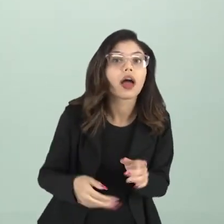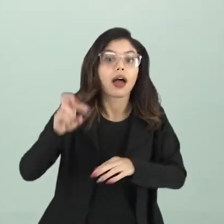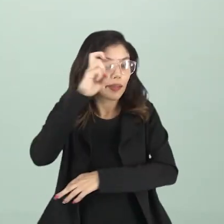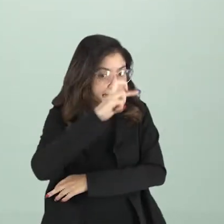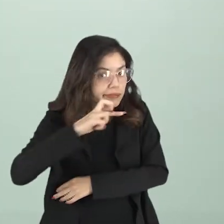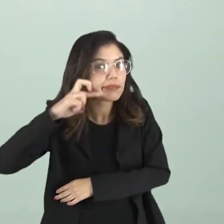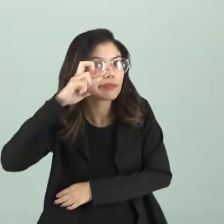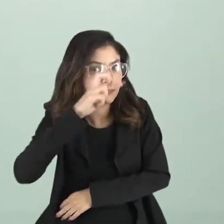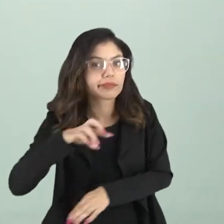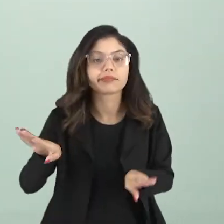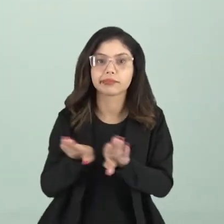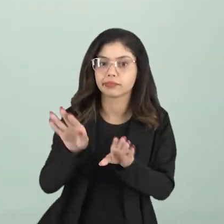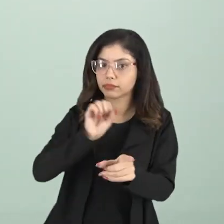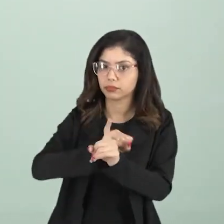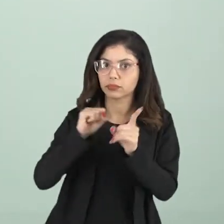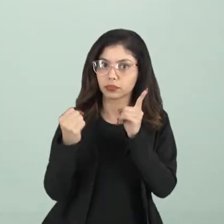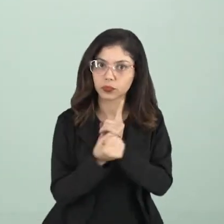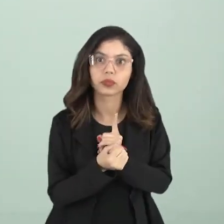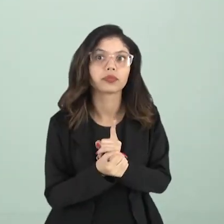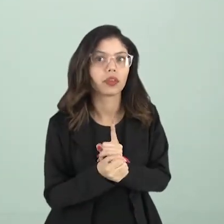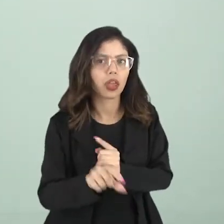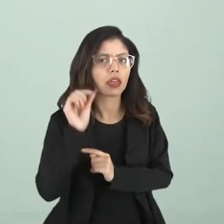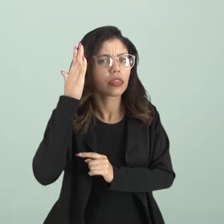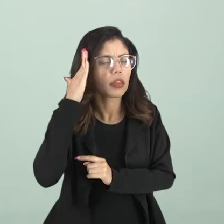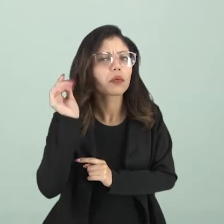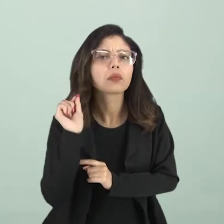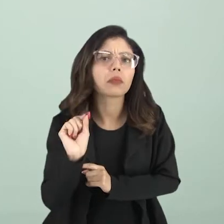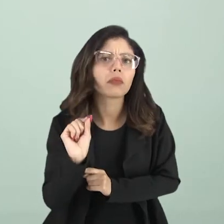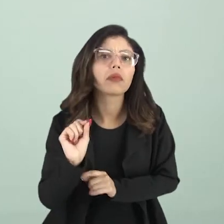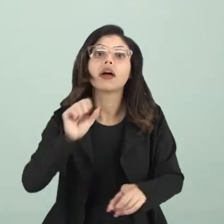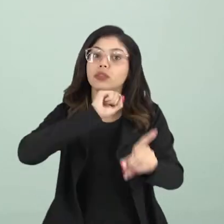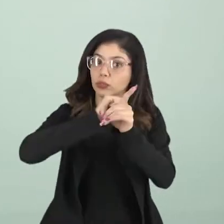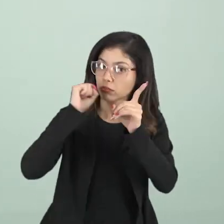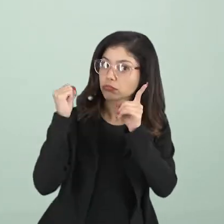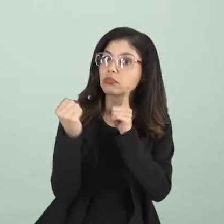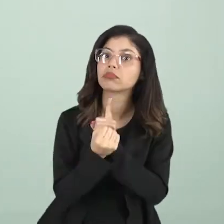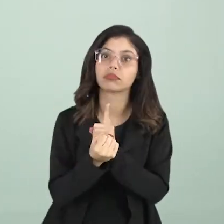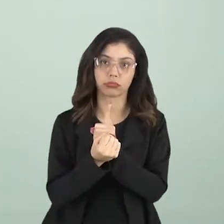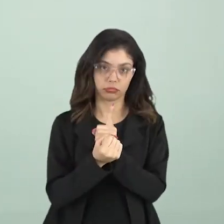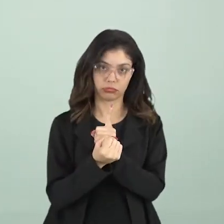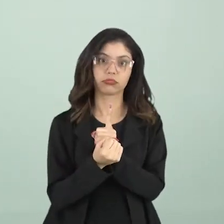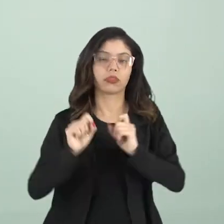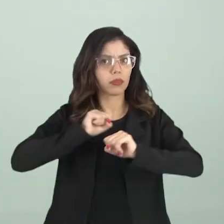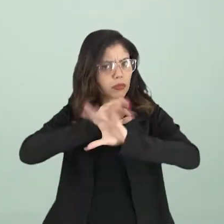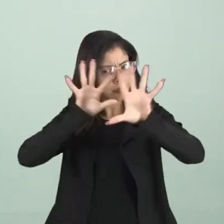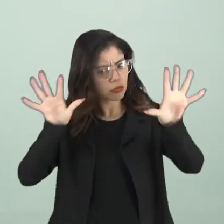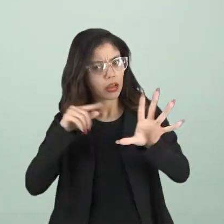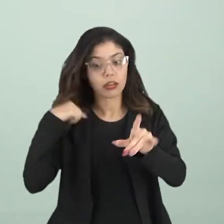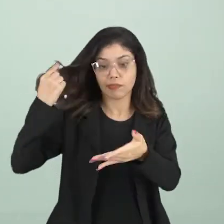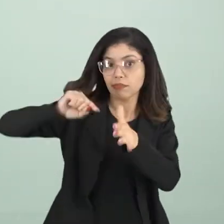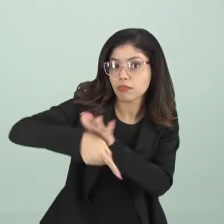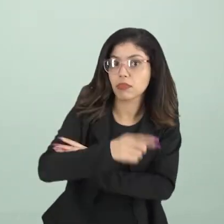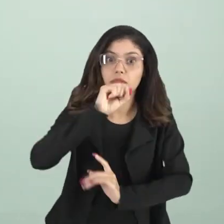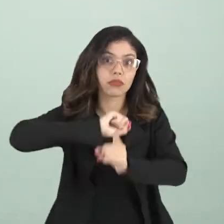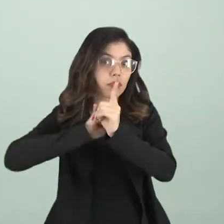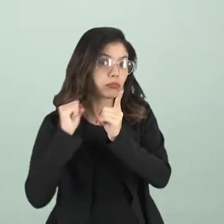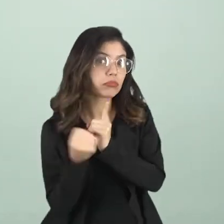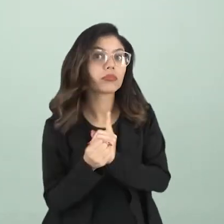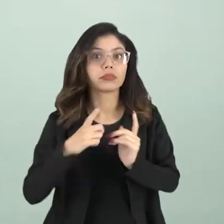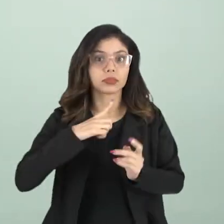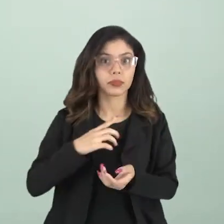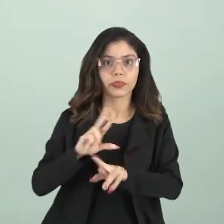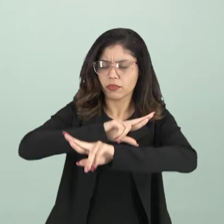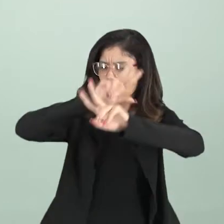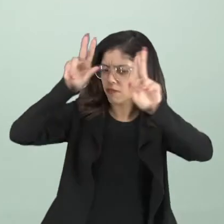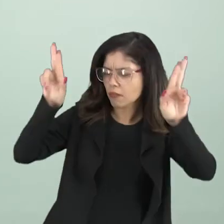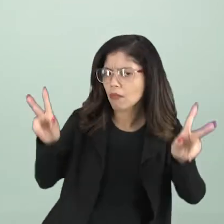análises sociológicas, elas vão compreender justamente o quê? A sociedade. E é claro que dentro da sociedade existe